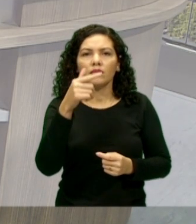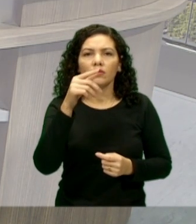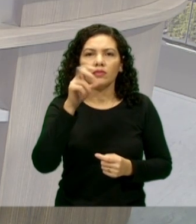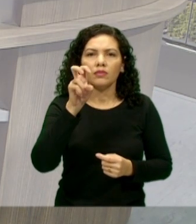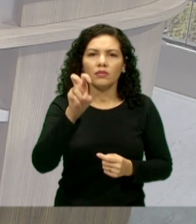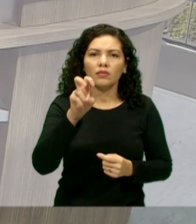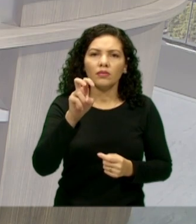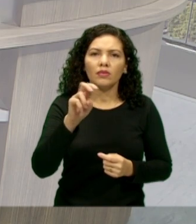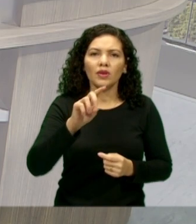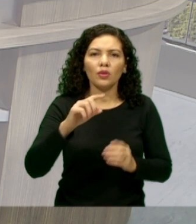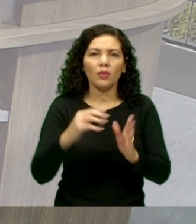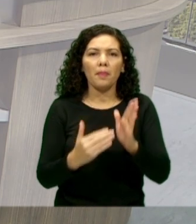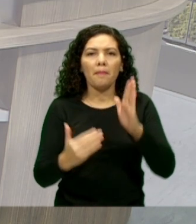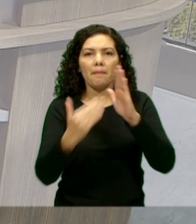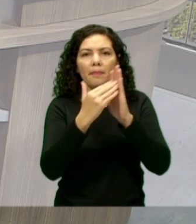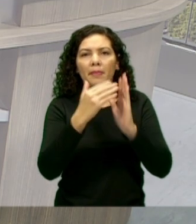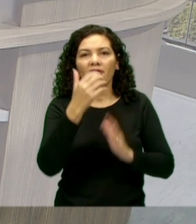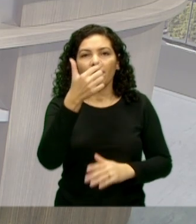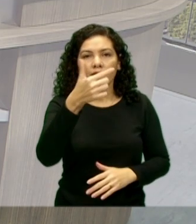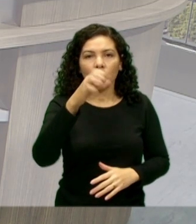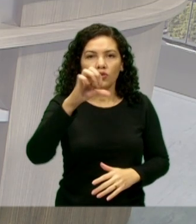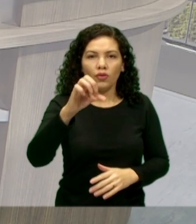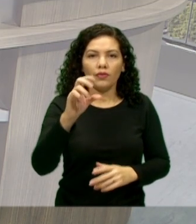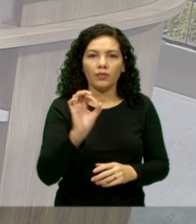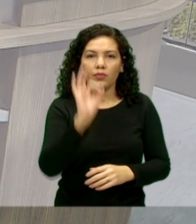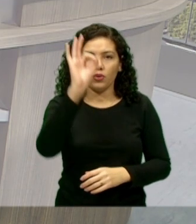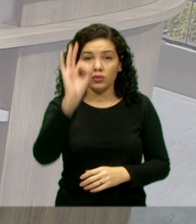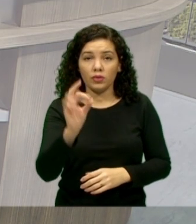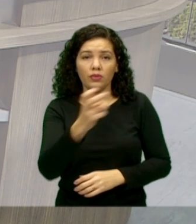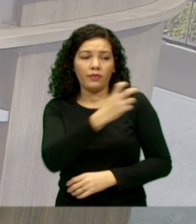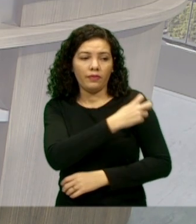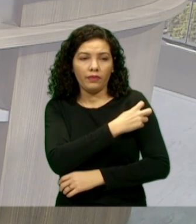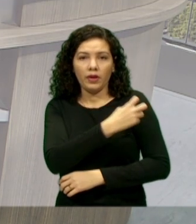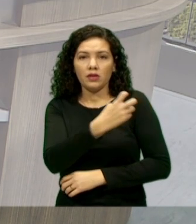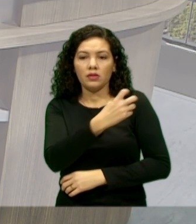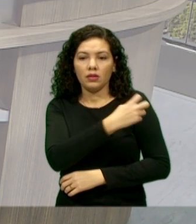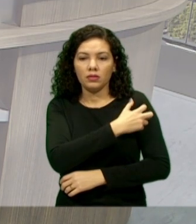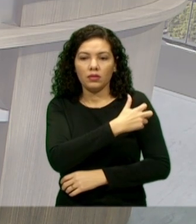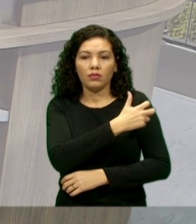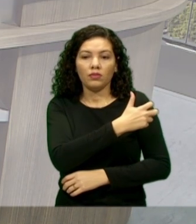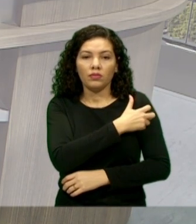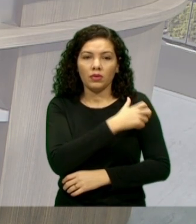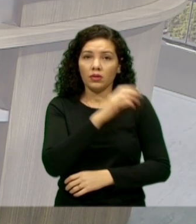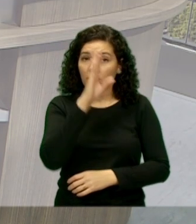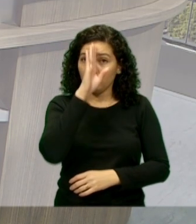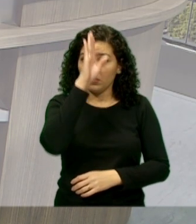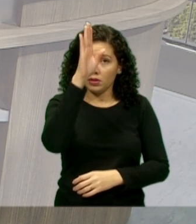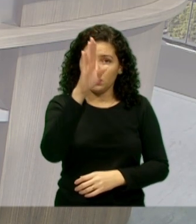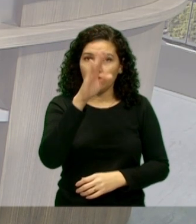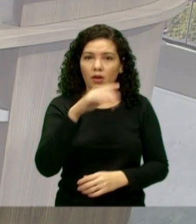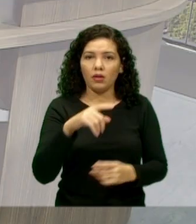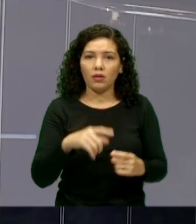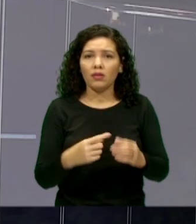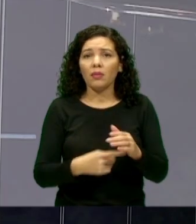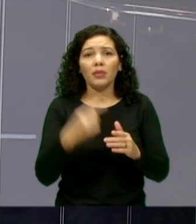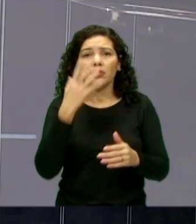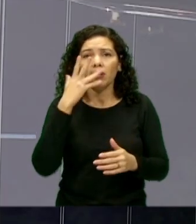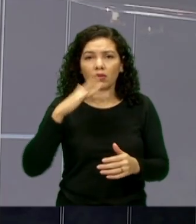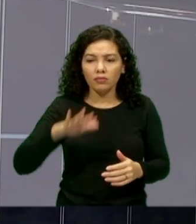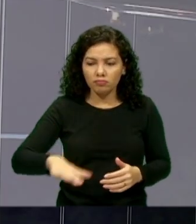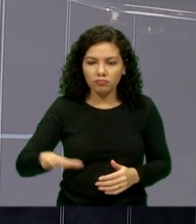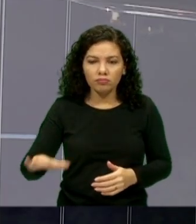no máximo 29% de vacinação, às vezes até das vacinas principais, aquelas da primeira